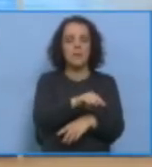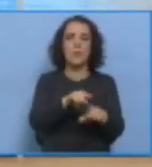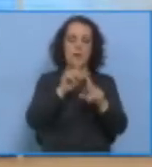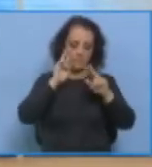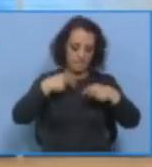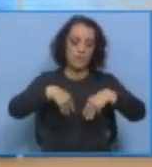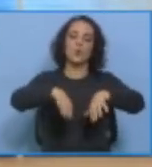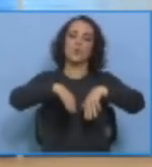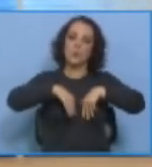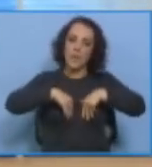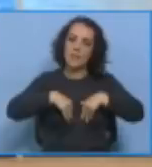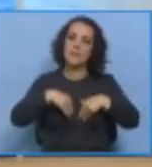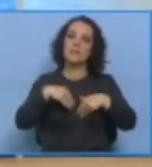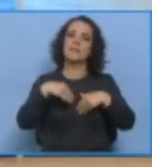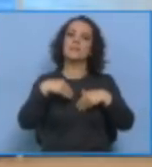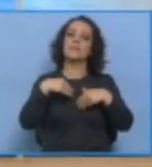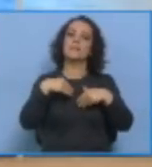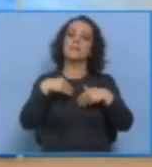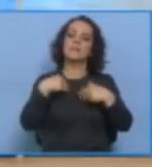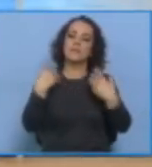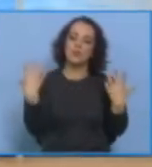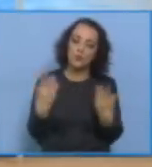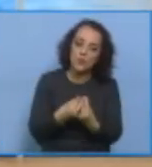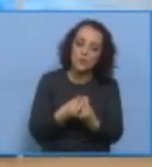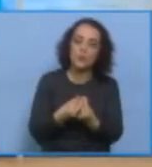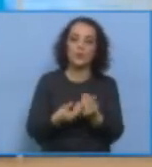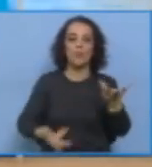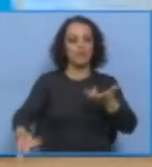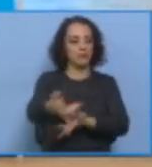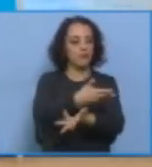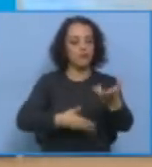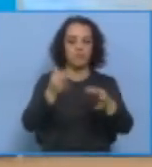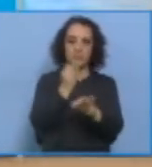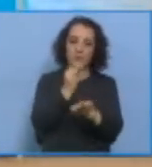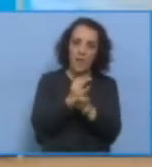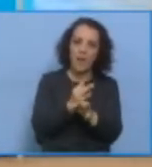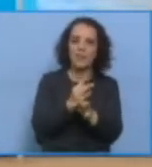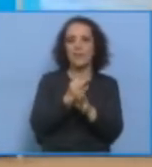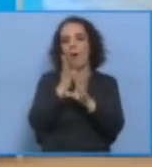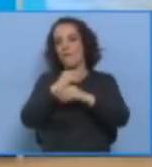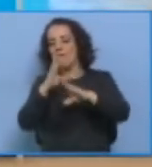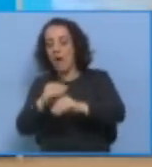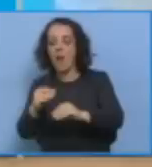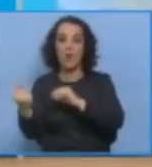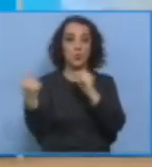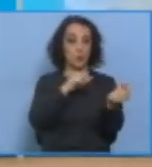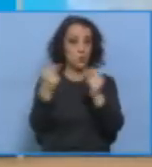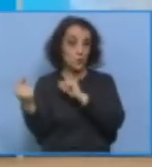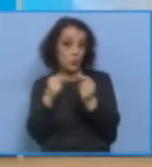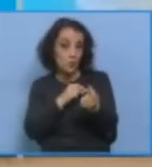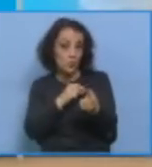reconhece-se, alimenta-se nas vezes em que se junta, em que celebra, em que fala, em que discute